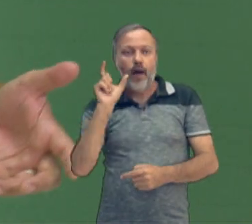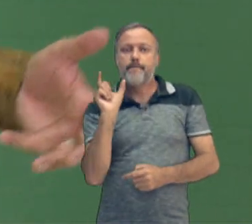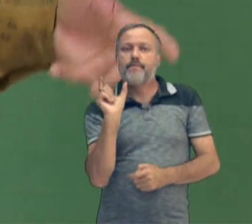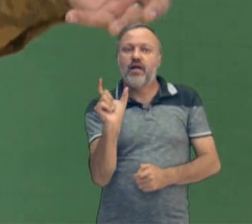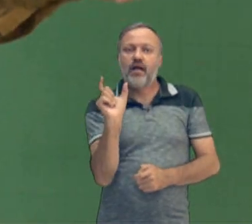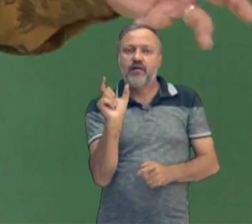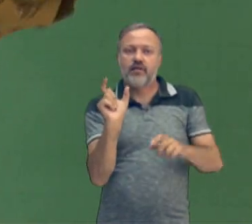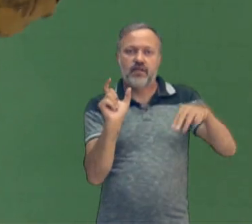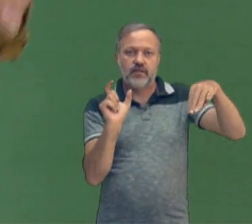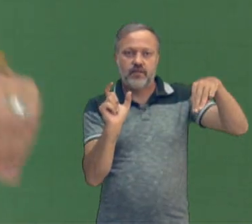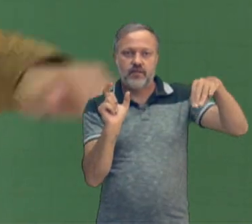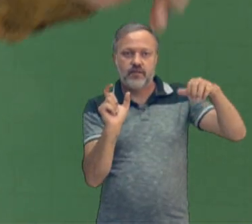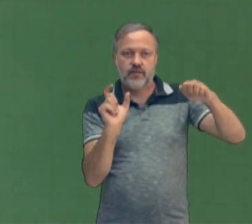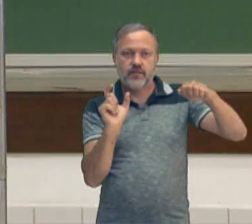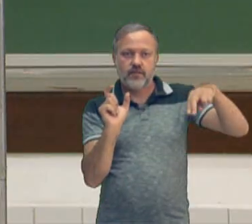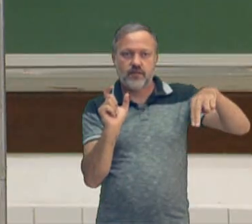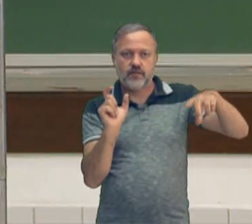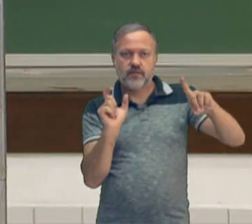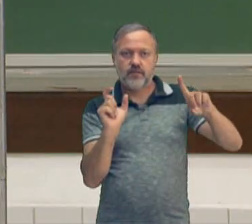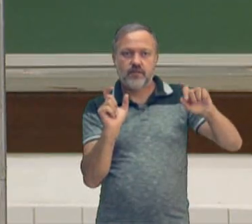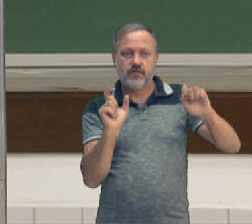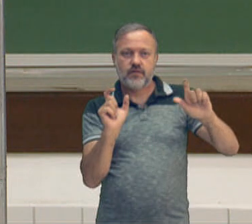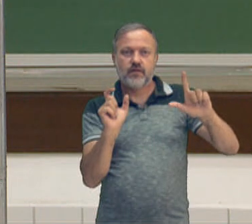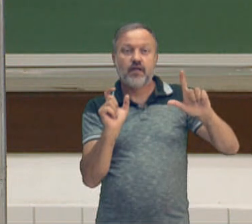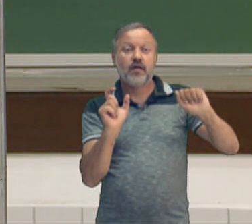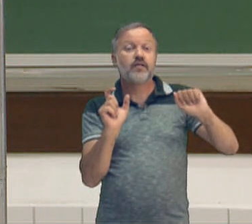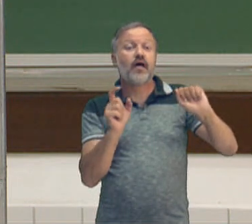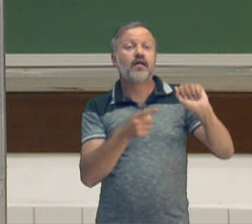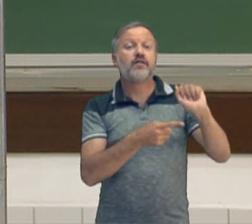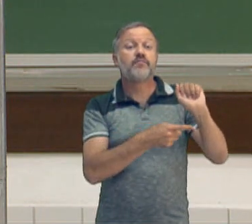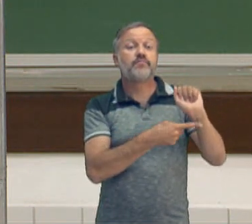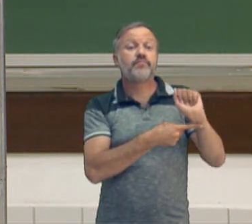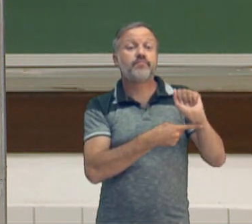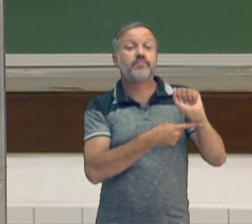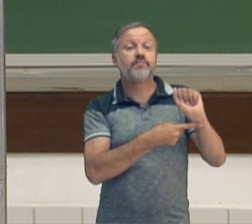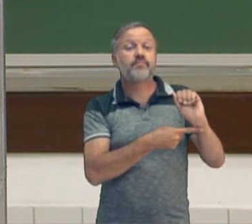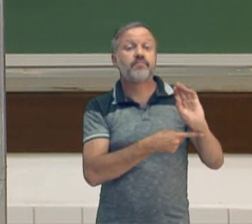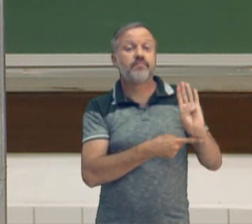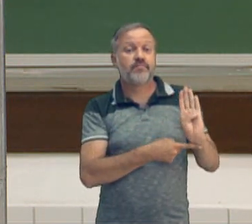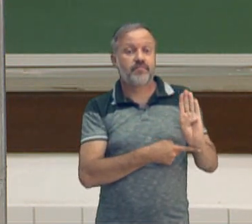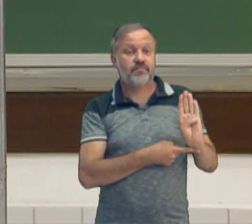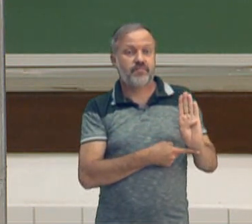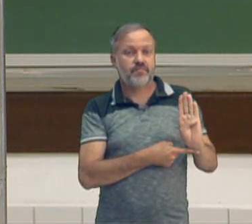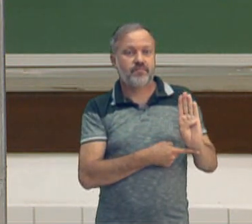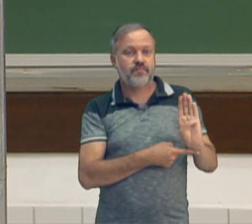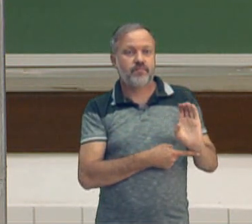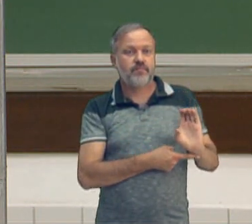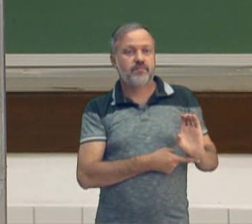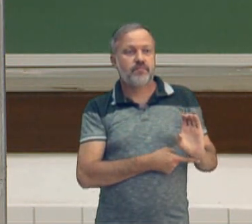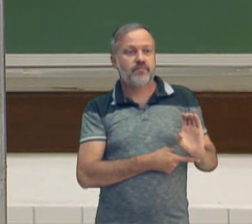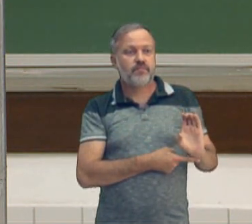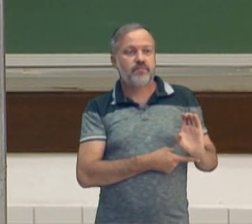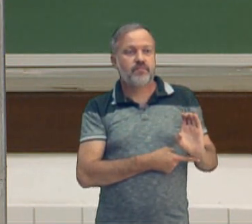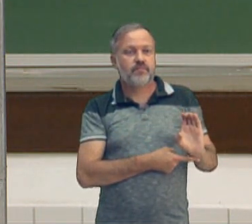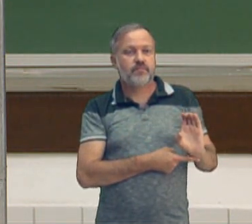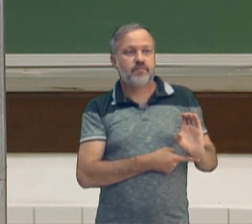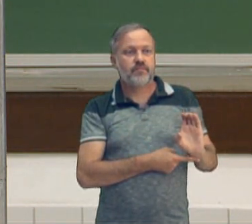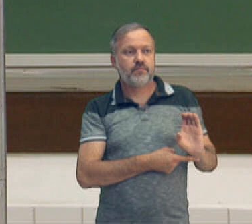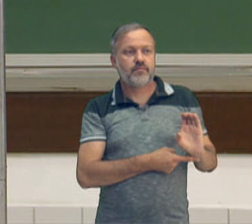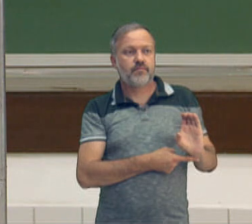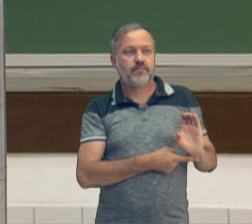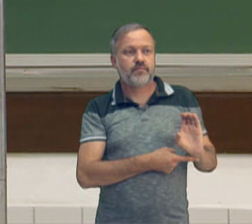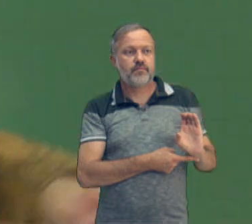mandala significa A, dança sagrada, B, círculo sagrado ou C, música